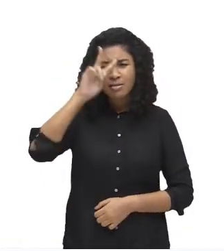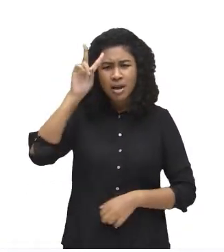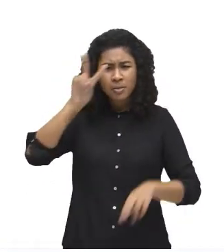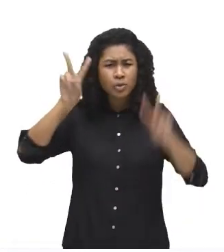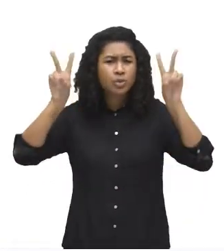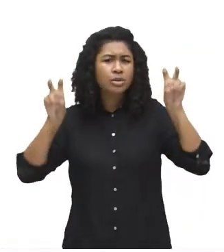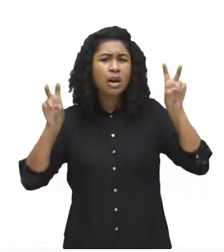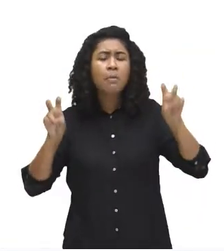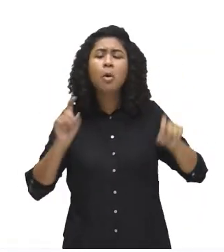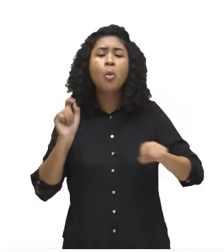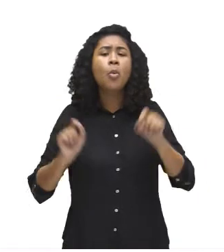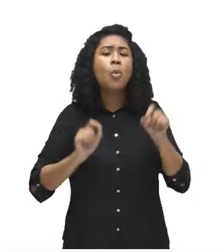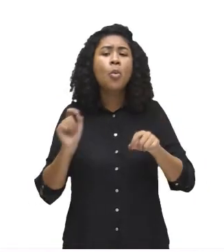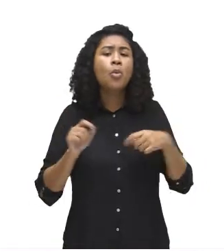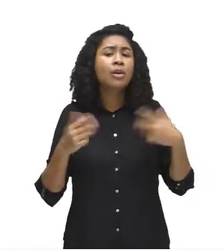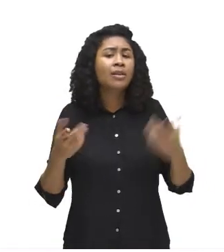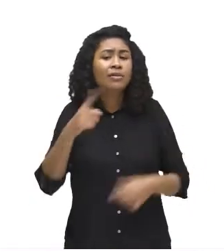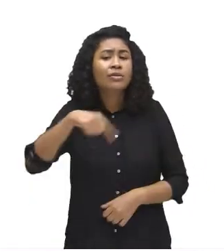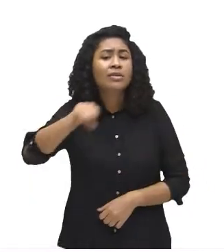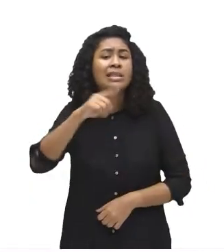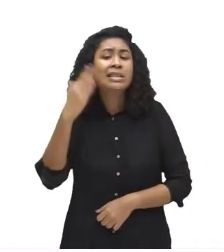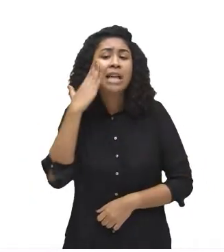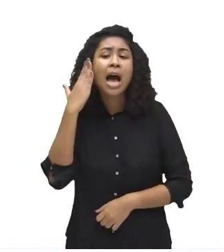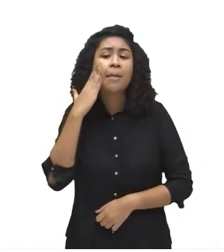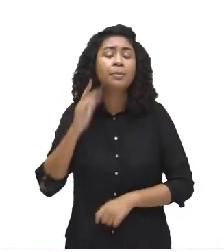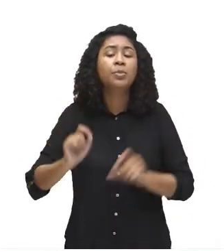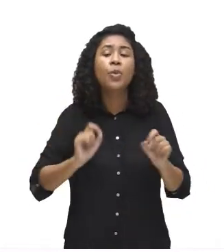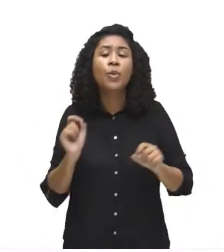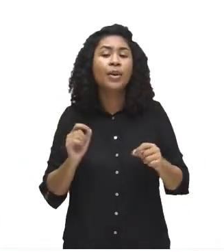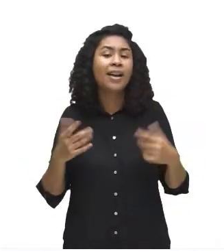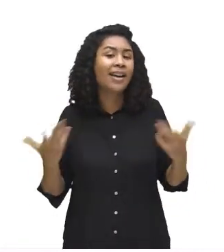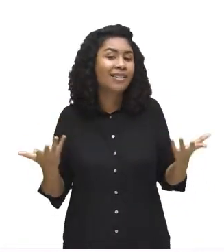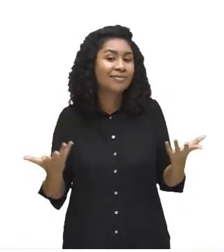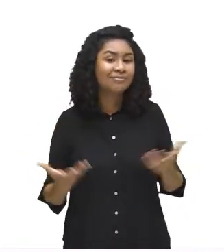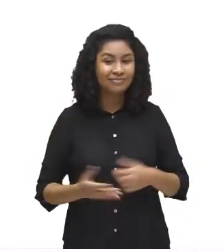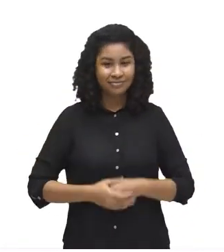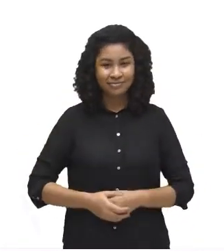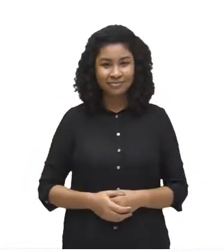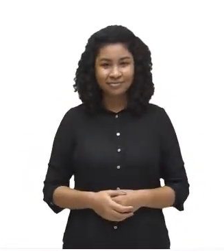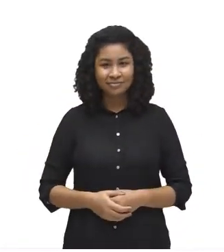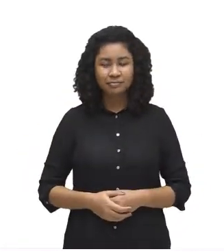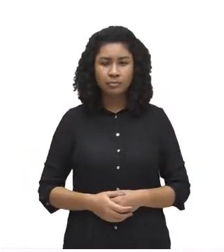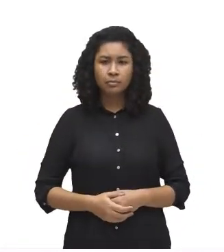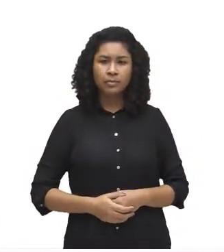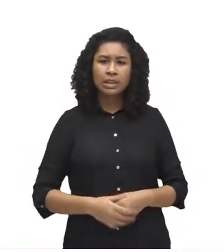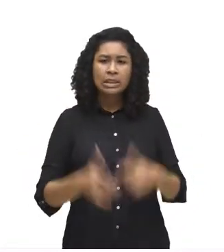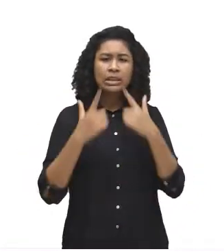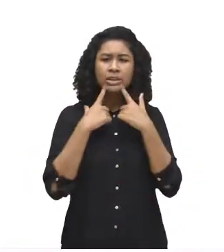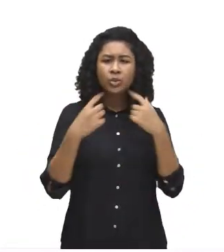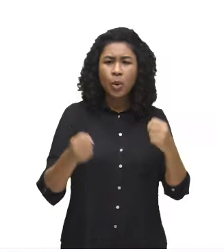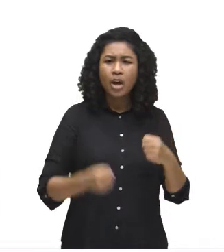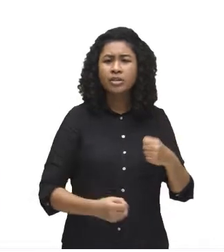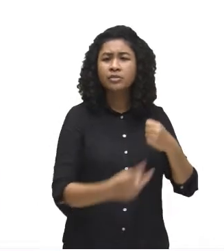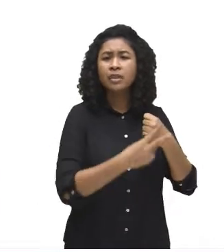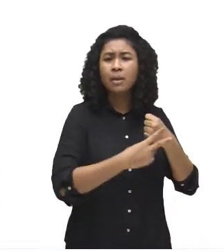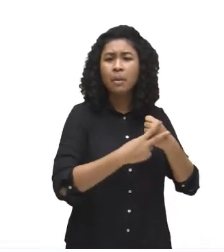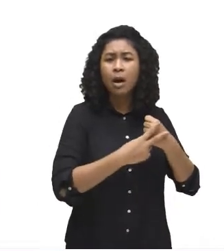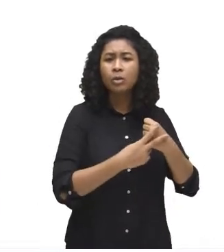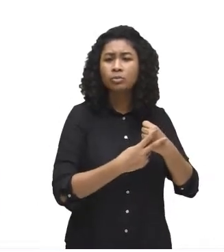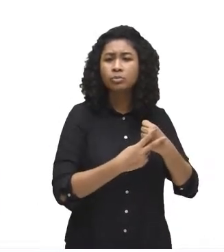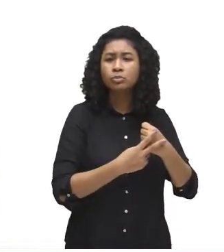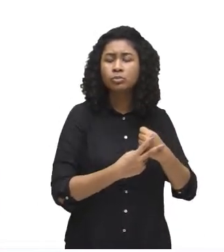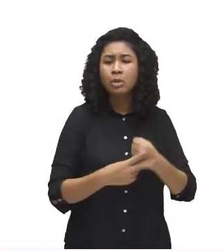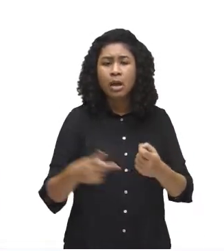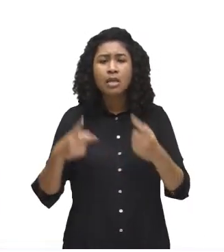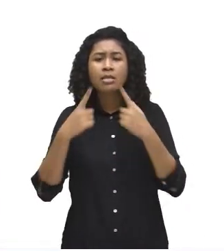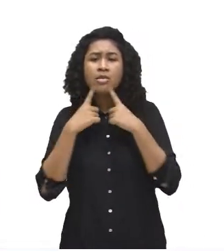verbal? Linguagem verbal, o que você lembra sobre isso? E sobre linguagem não verbal? O que você lembra sobre